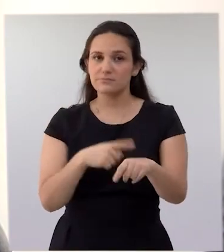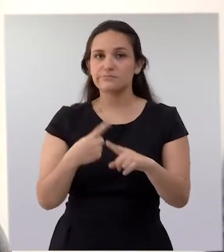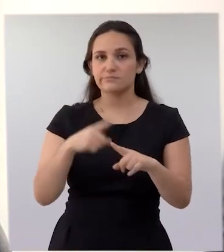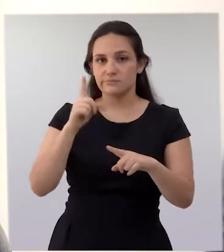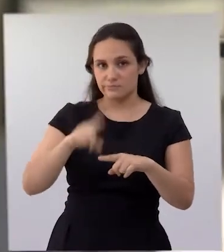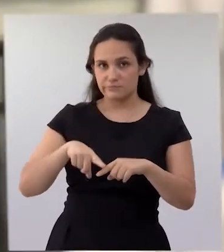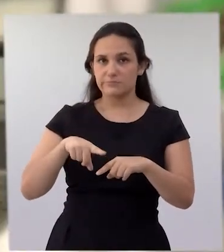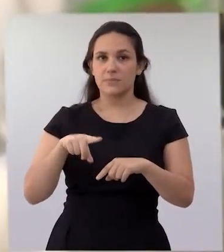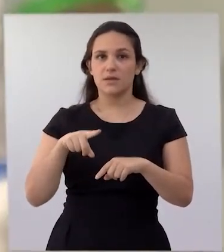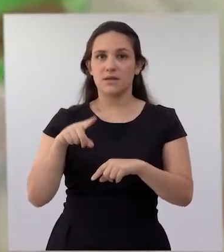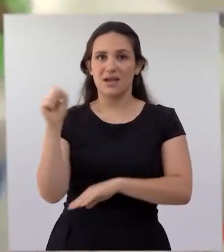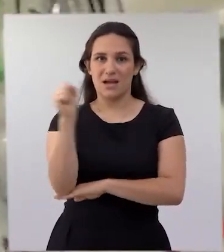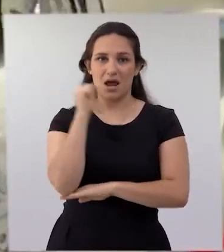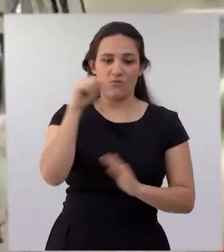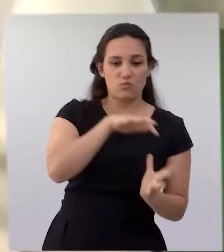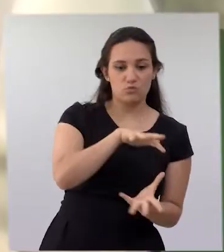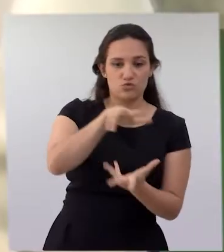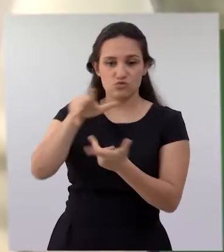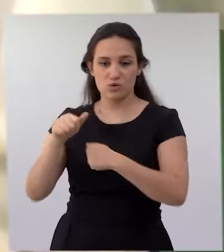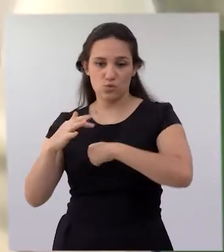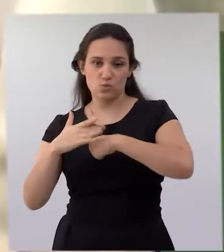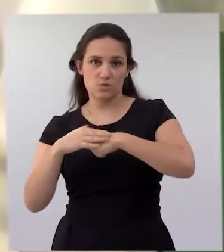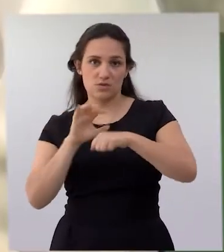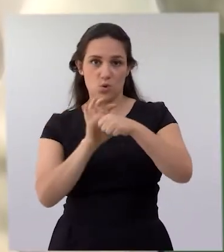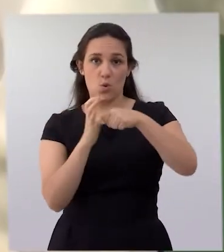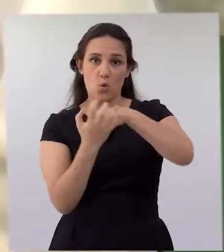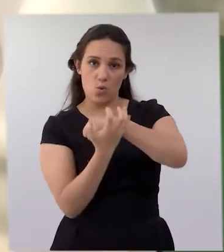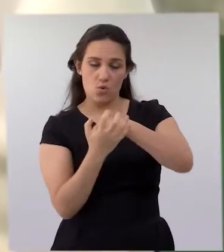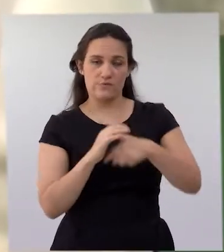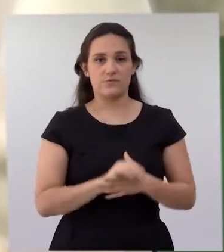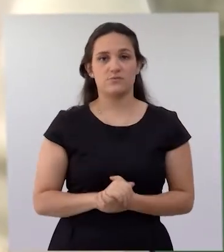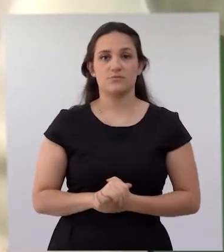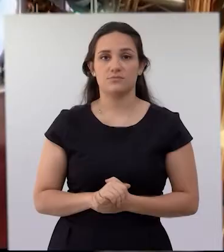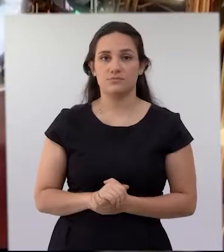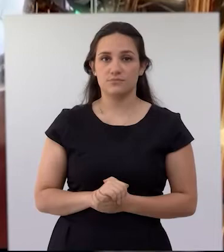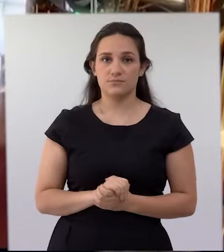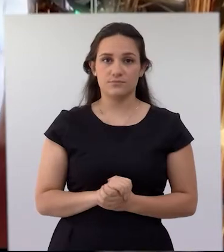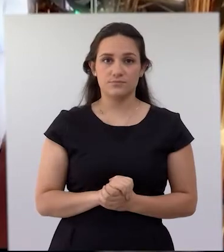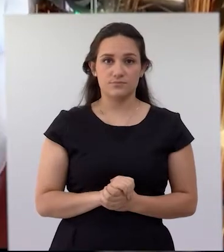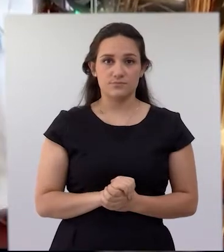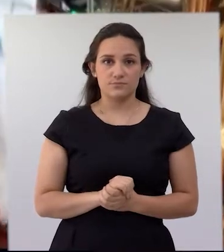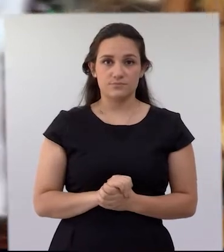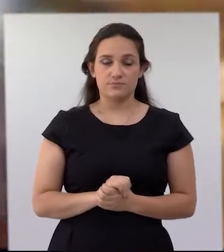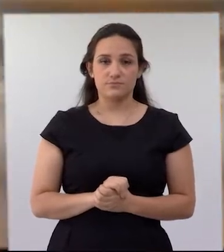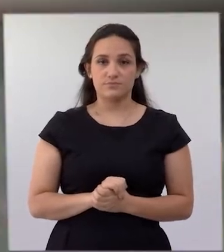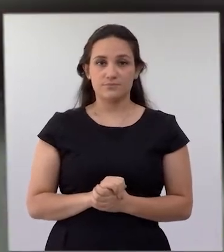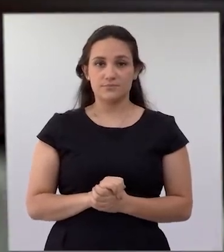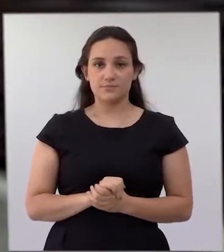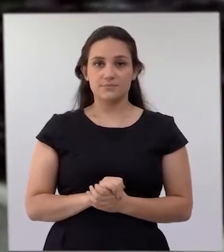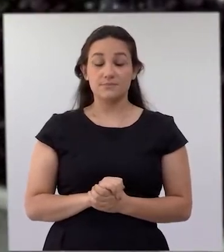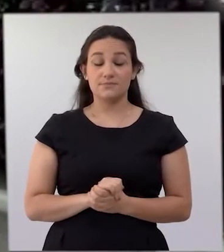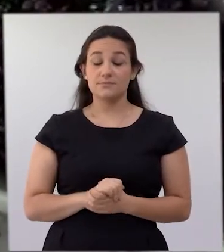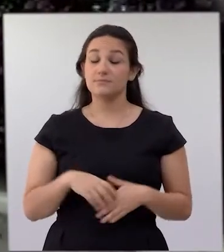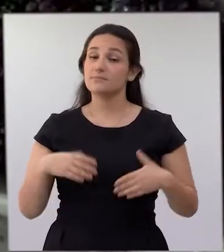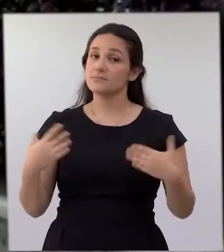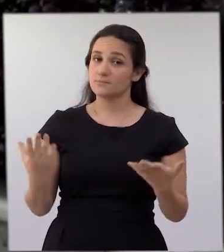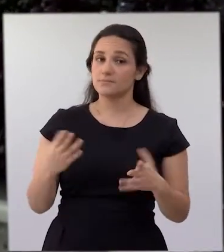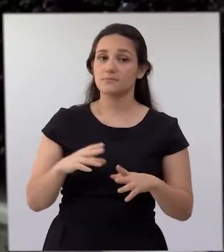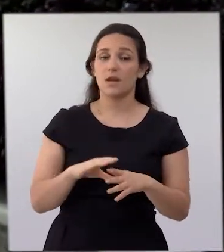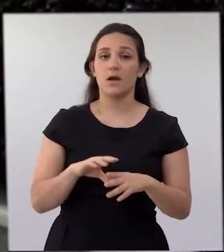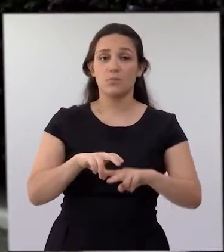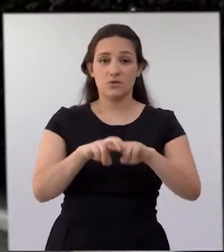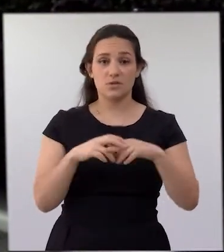maior neste período por conta da pandemia causada pela Covid-19.